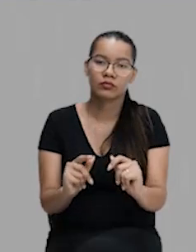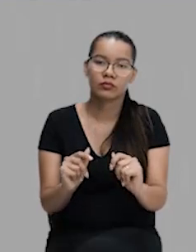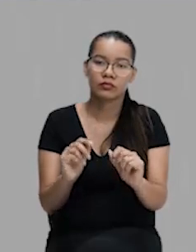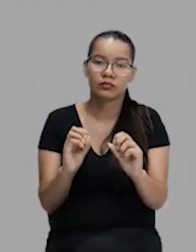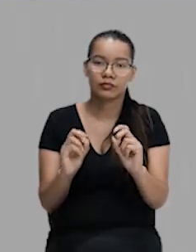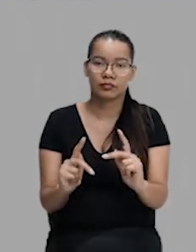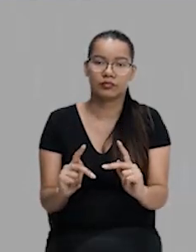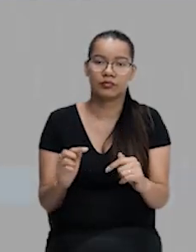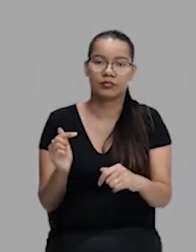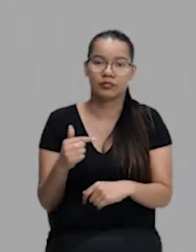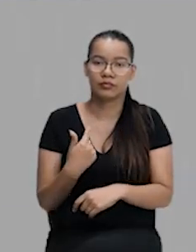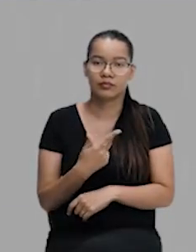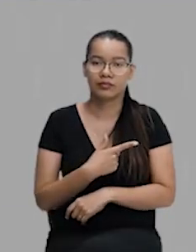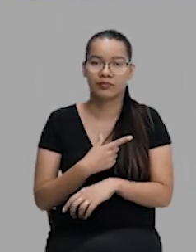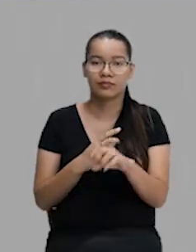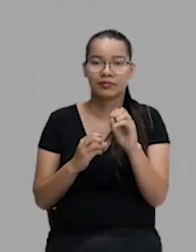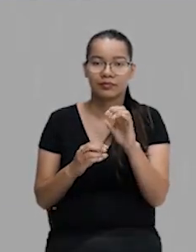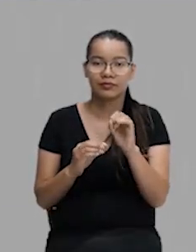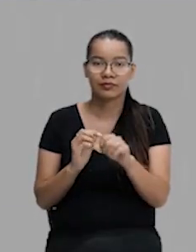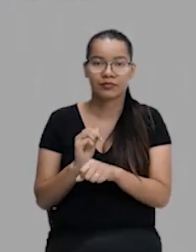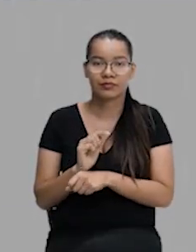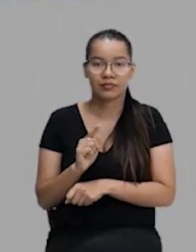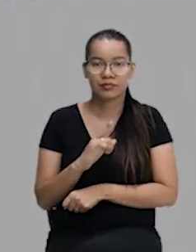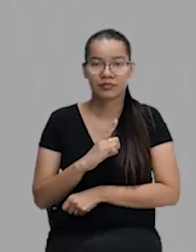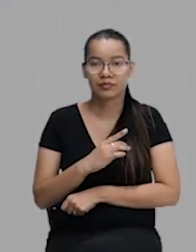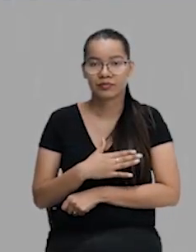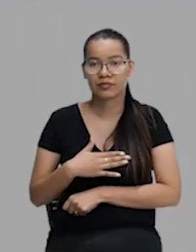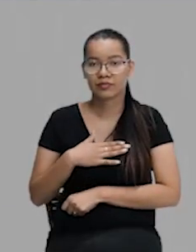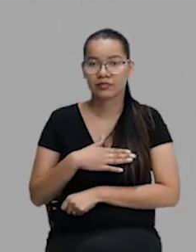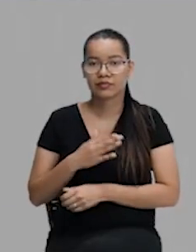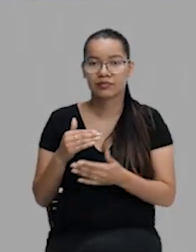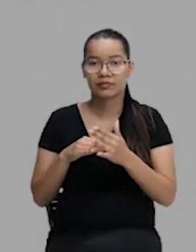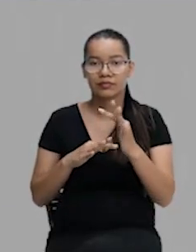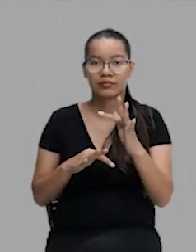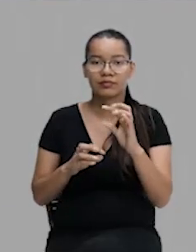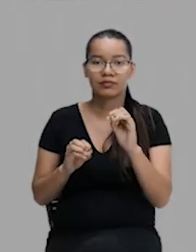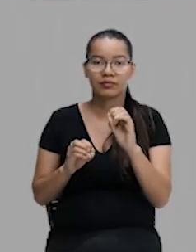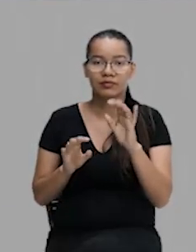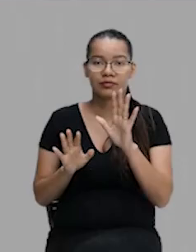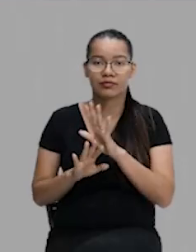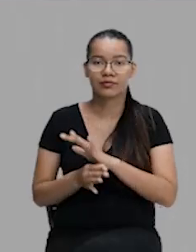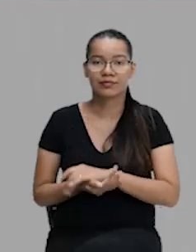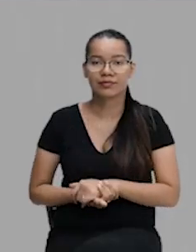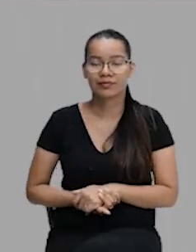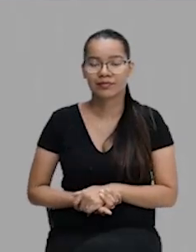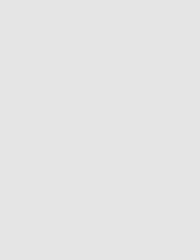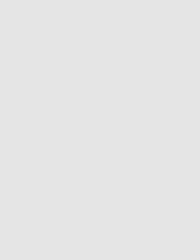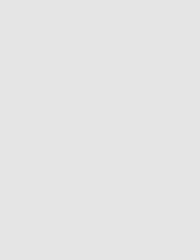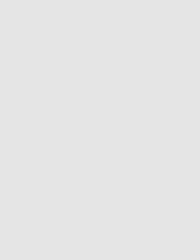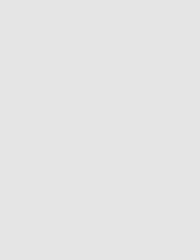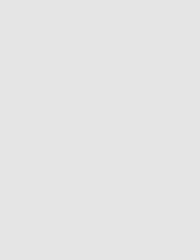Turminha, essa foi a nossa aula. Espero que vocês tenham gostado e até a próxima. Valeu!